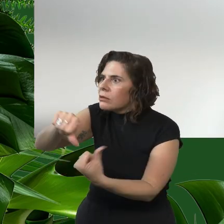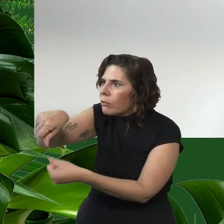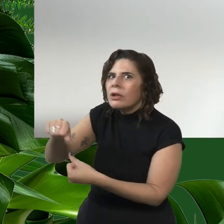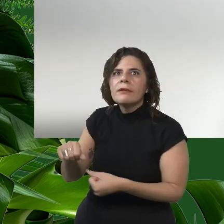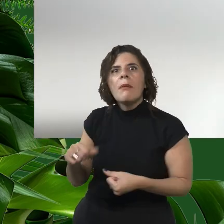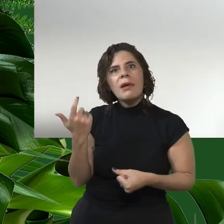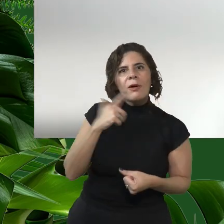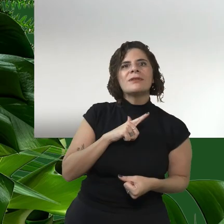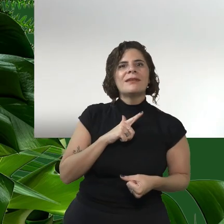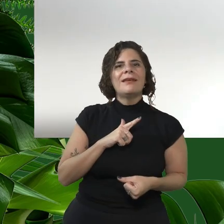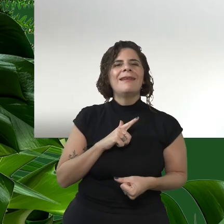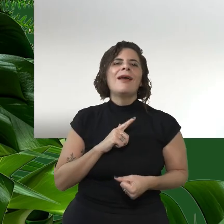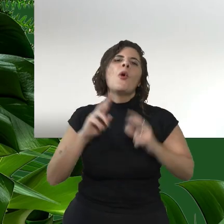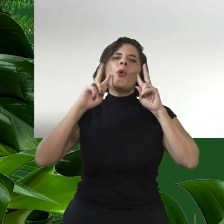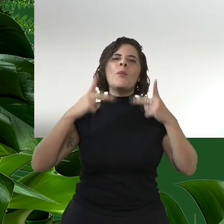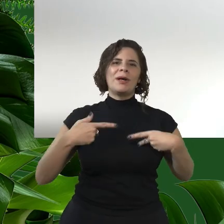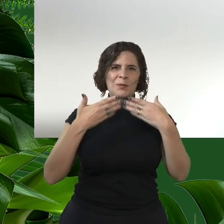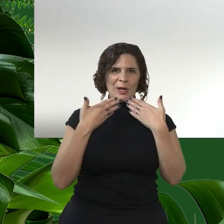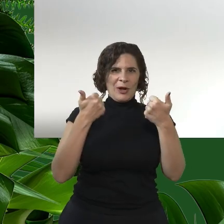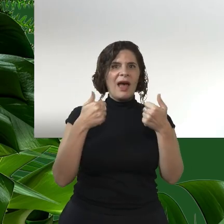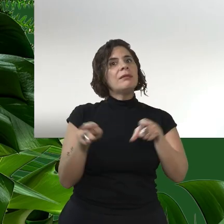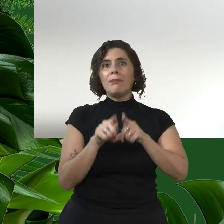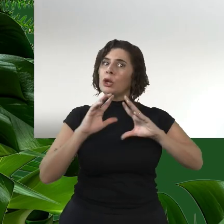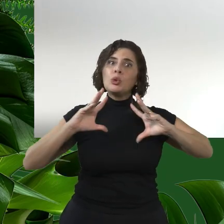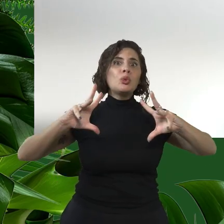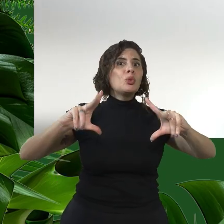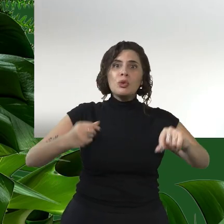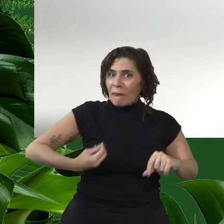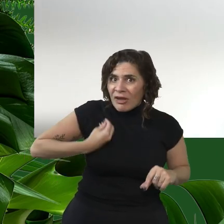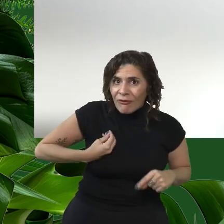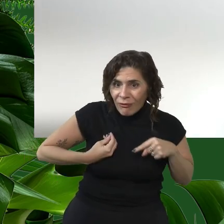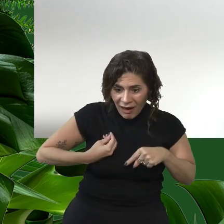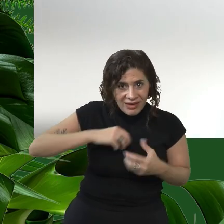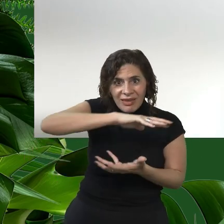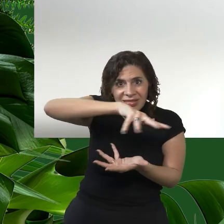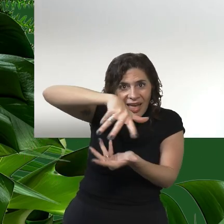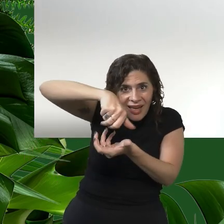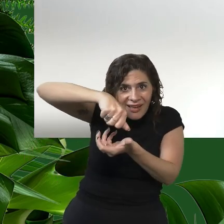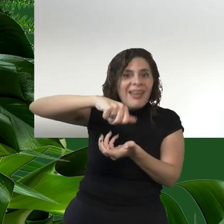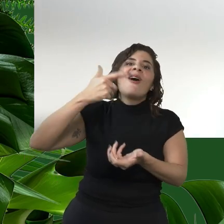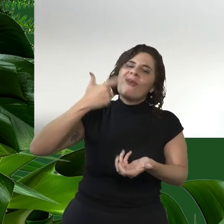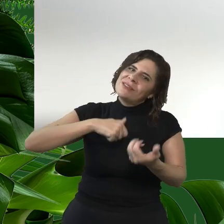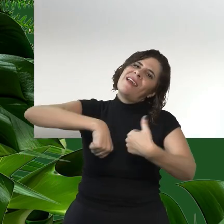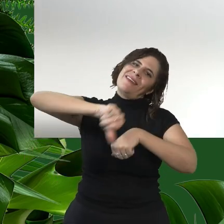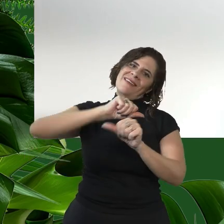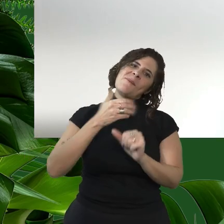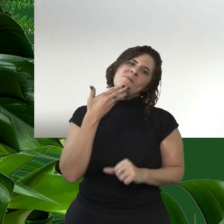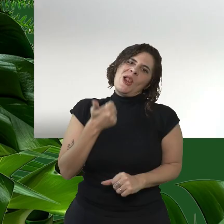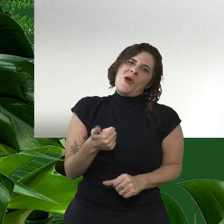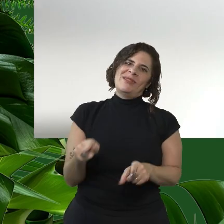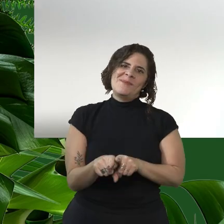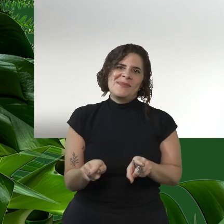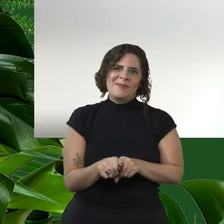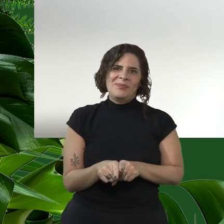para a nossa espécie, mas também para toda a vida na Terra, né? Nós estamos num planeta que tem a grande diferença em relação a todos os outros que nós